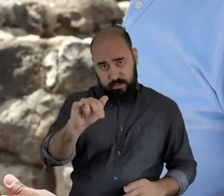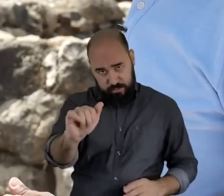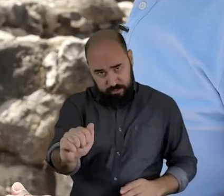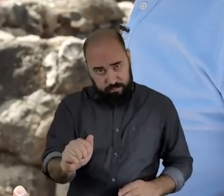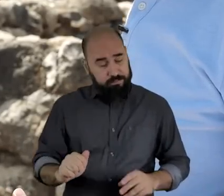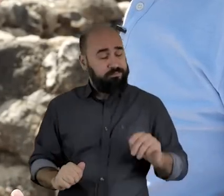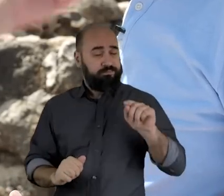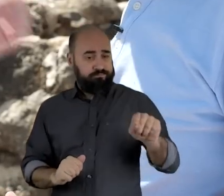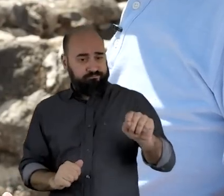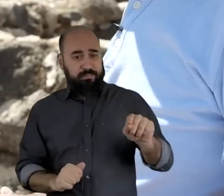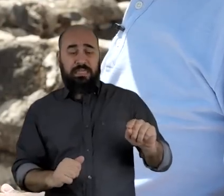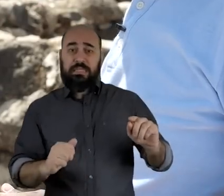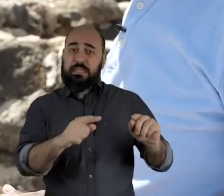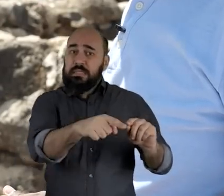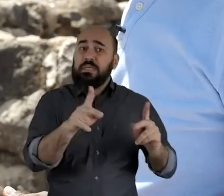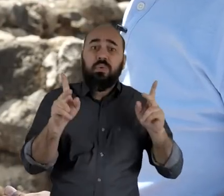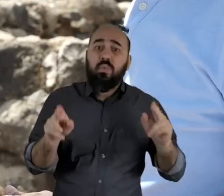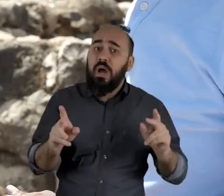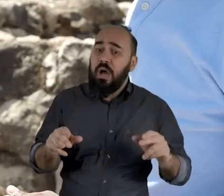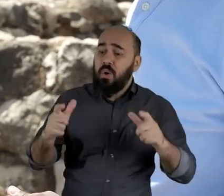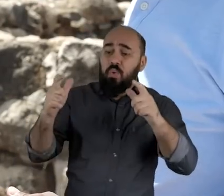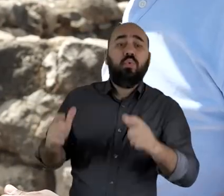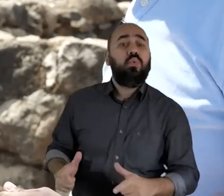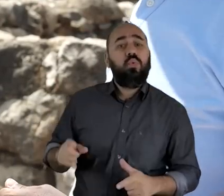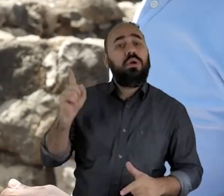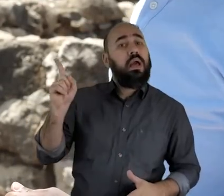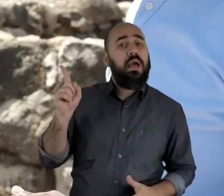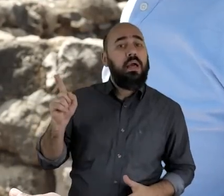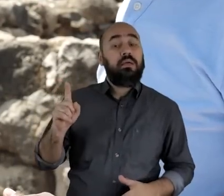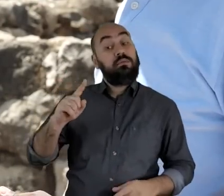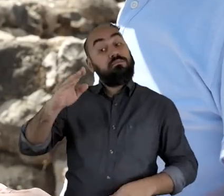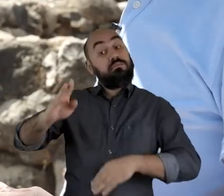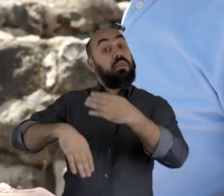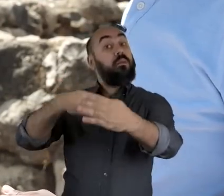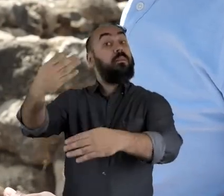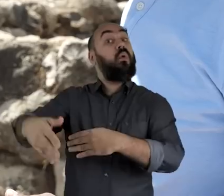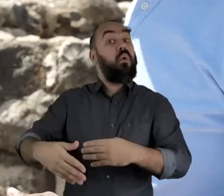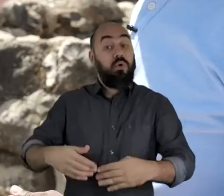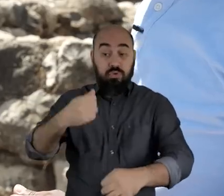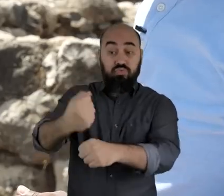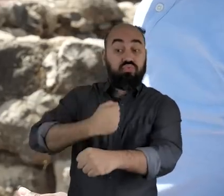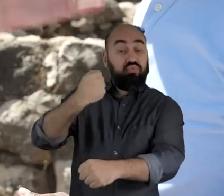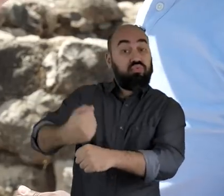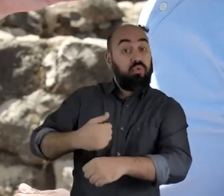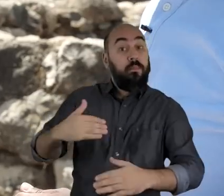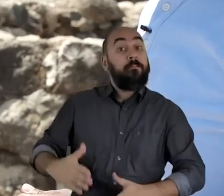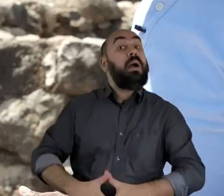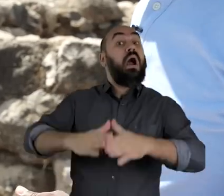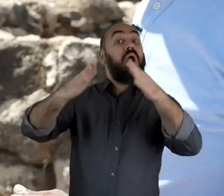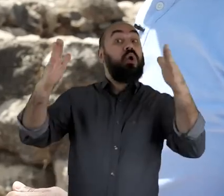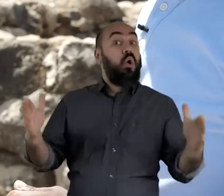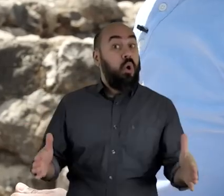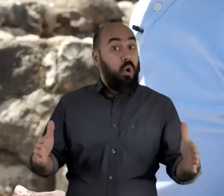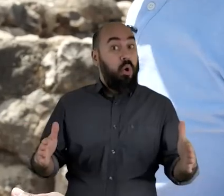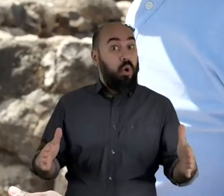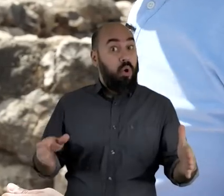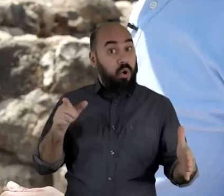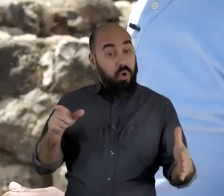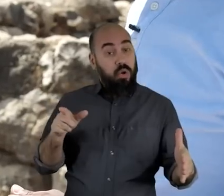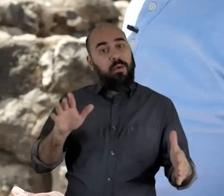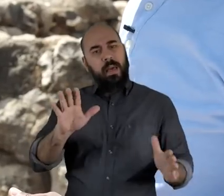tamanho dos 2 lugares são relativamente os mesmos. Só depois, Hatzor cresce para 80 hectares e fica maior que